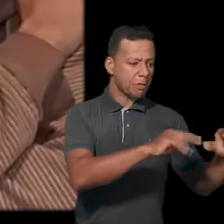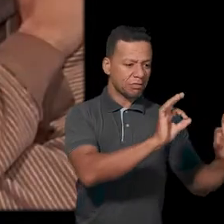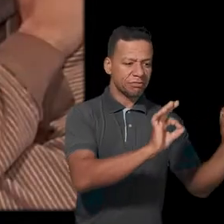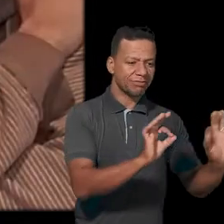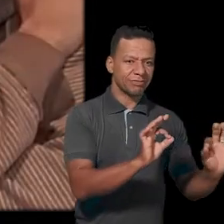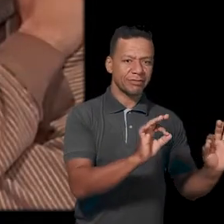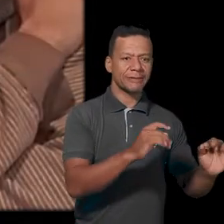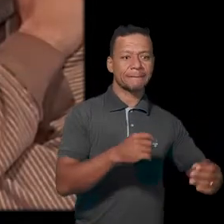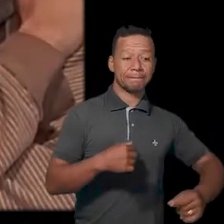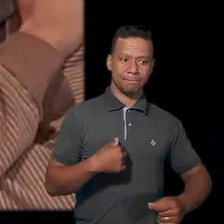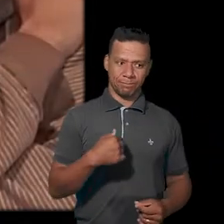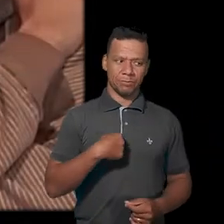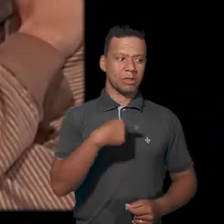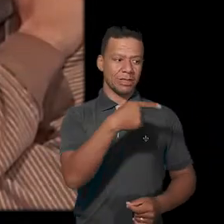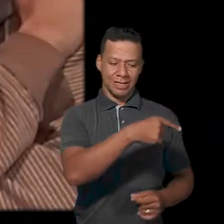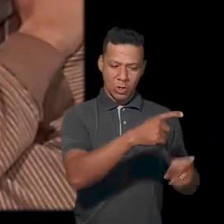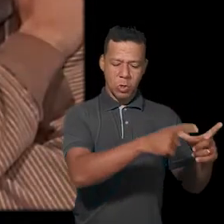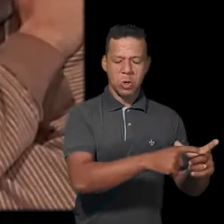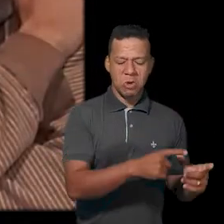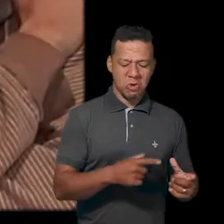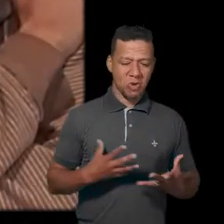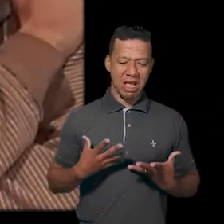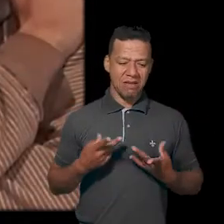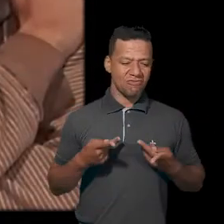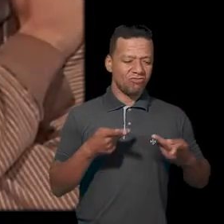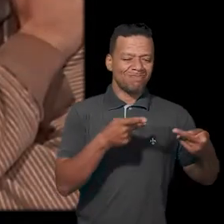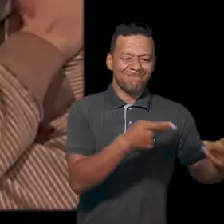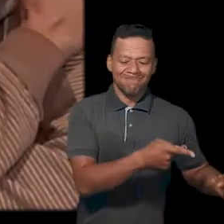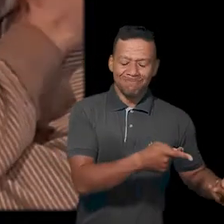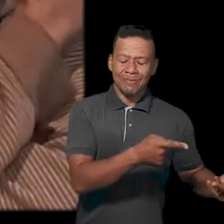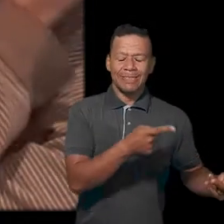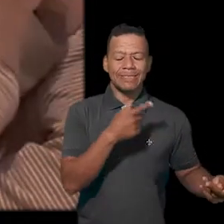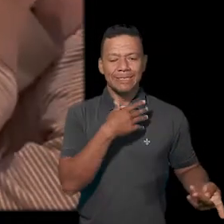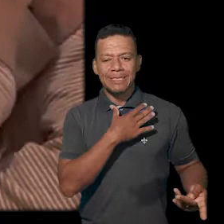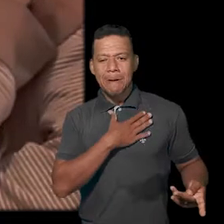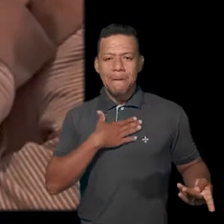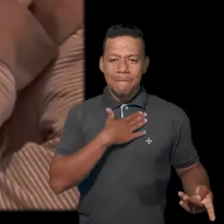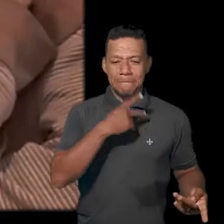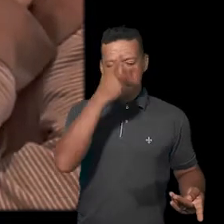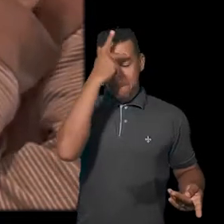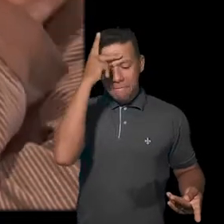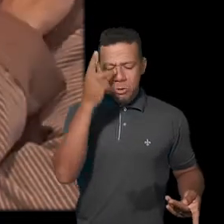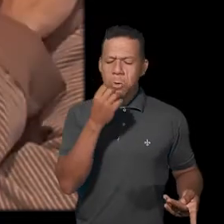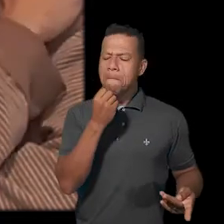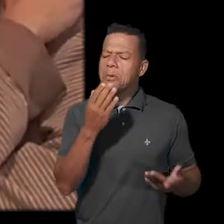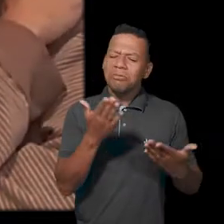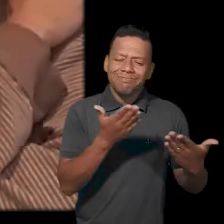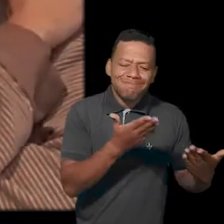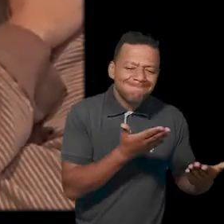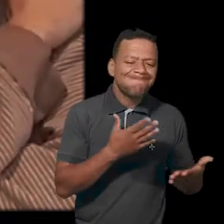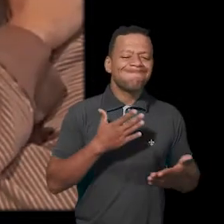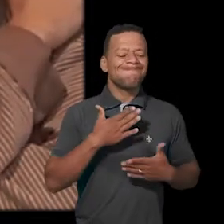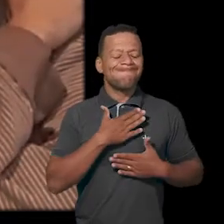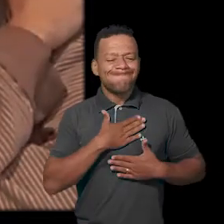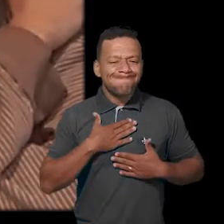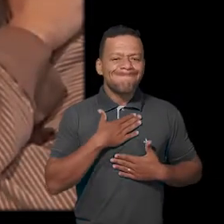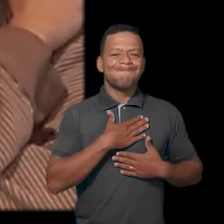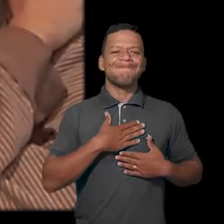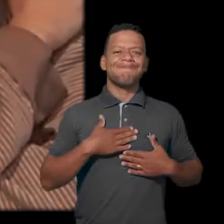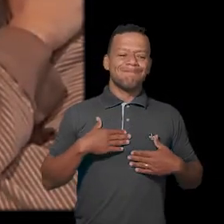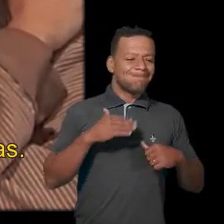um lugar assim muito acolhedor e dotado de tudo que a gente precisa também